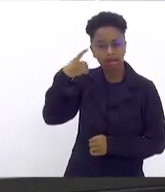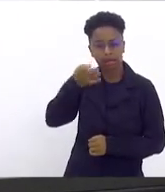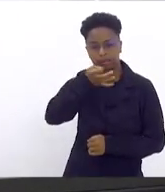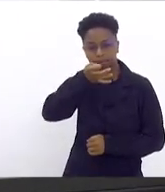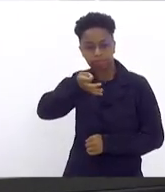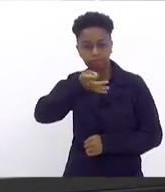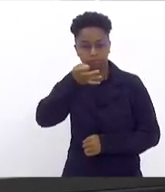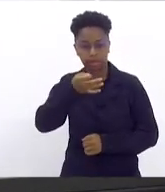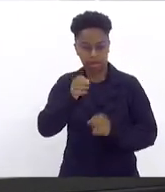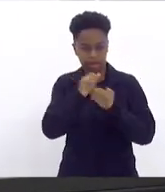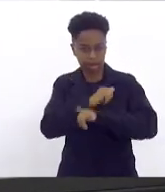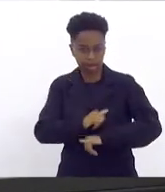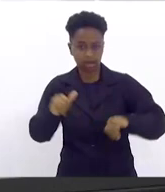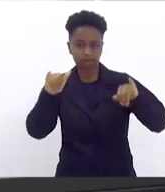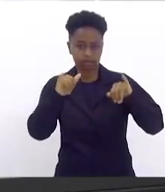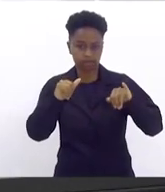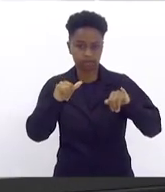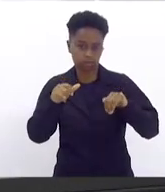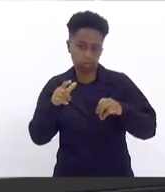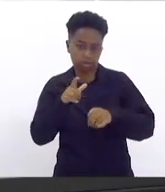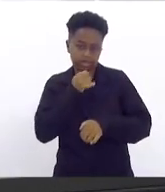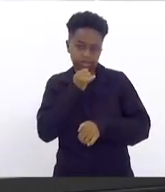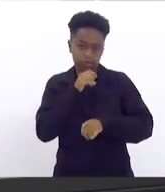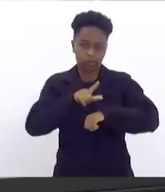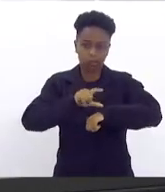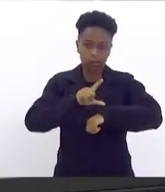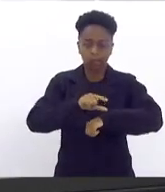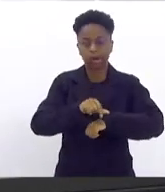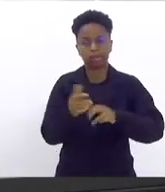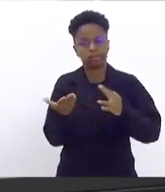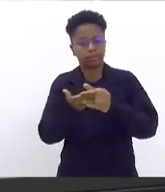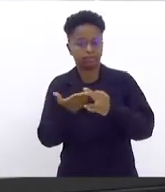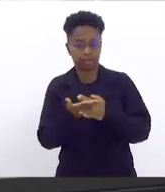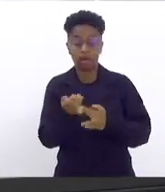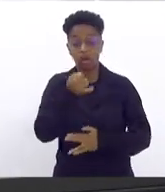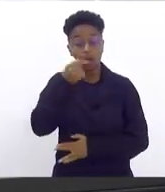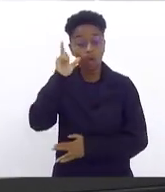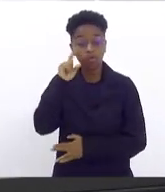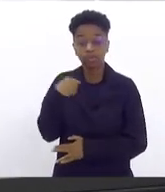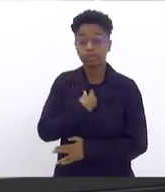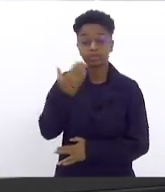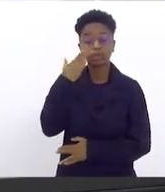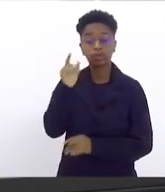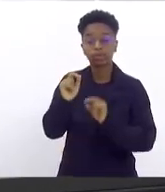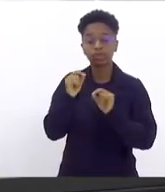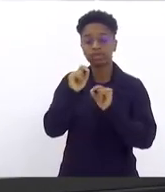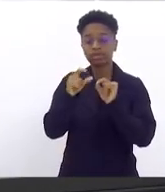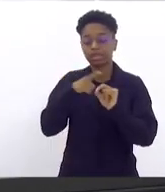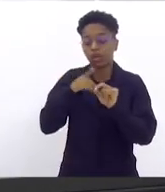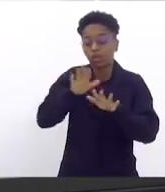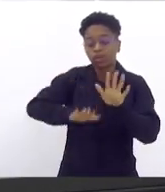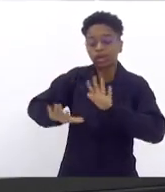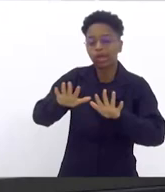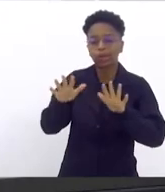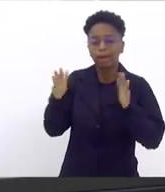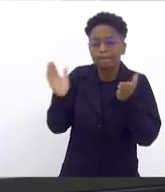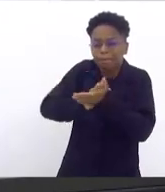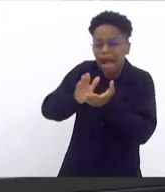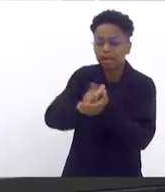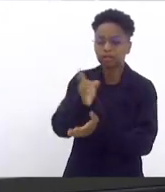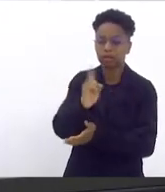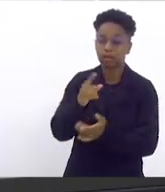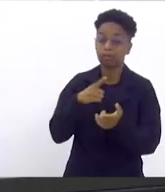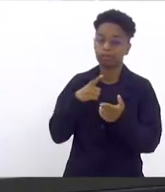com uma sirene, e que hoje sabemos. Hoje, no seminário de ontem, nós tínhamos o cuidado de não bater palmas, porque haviam